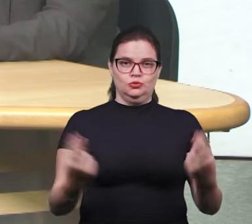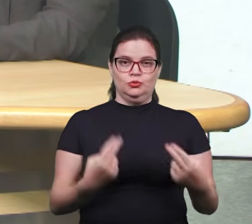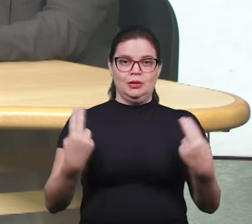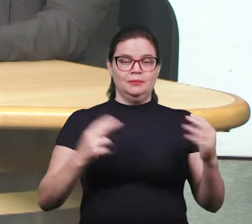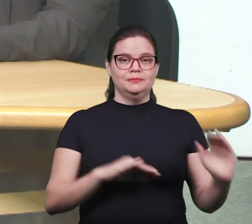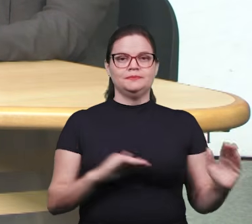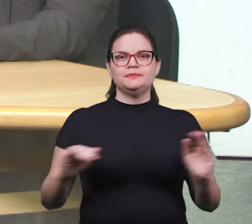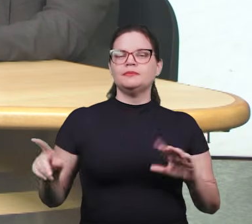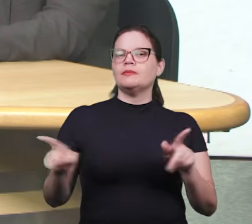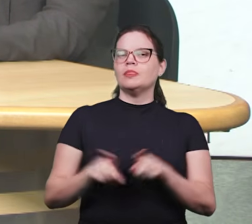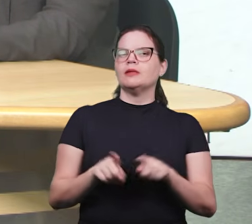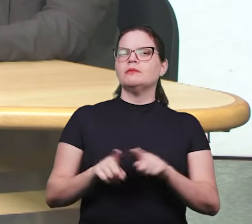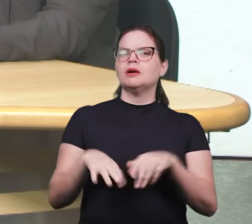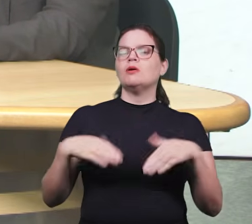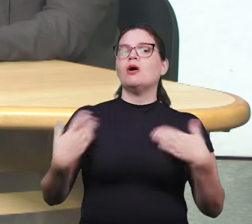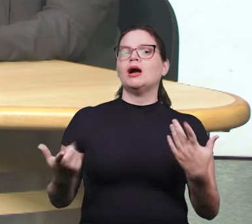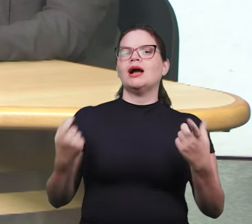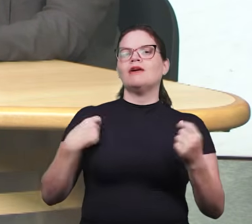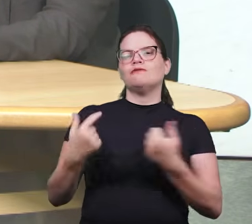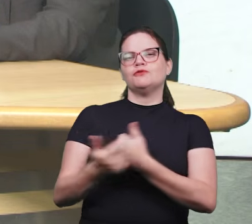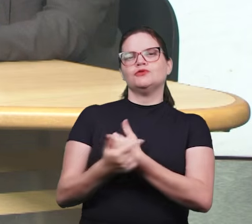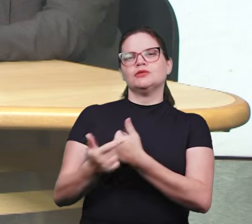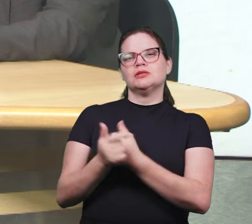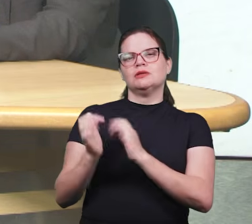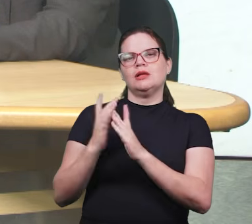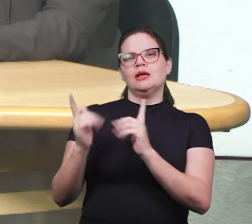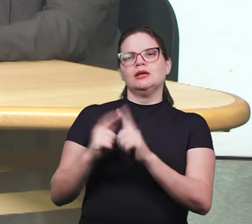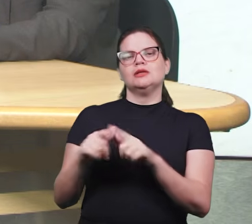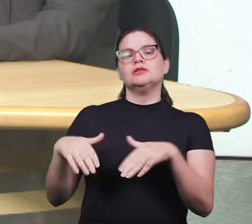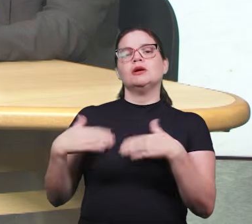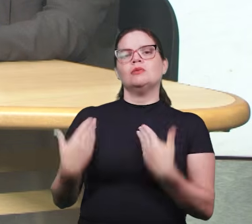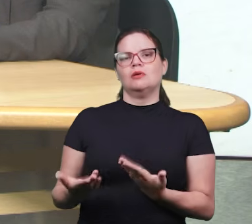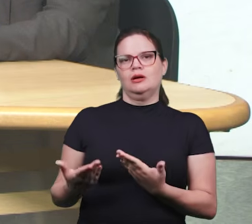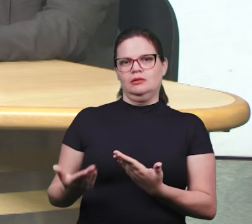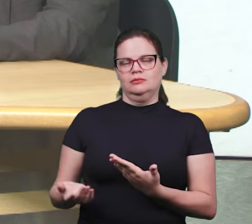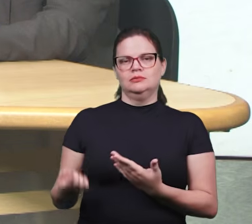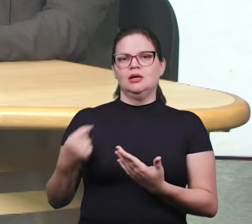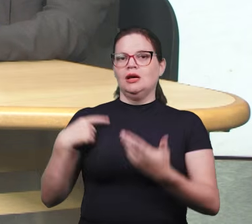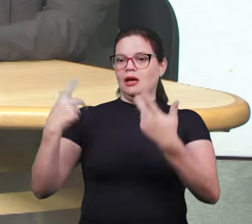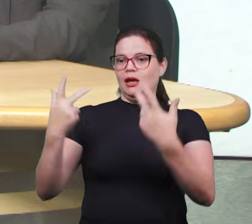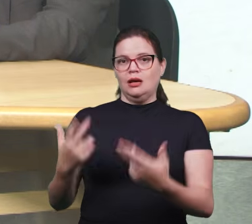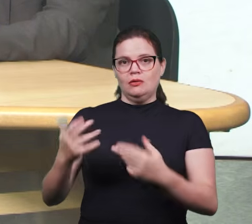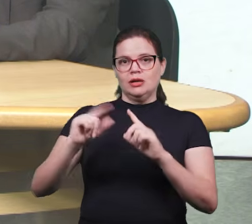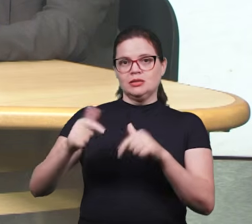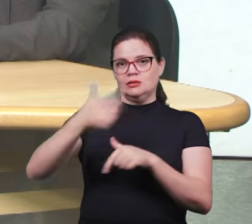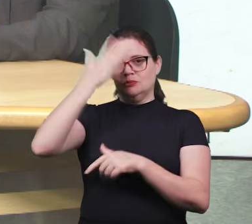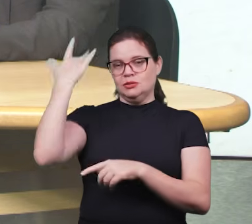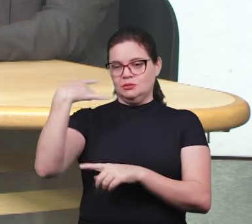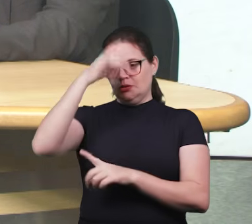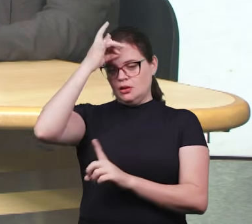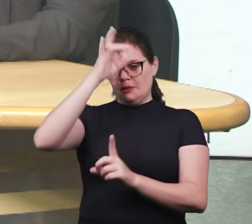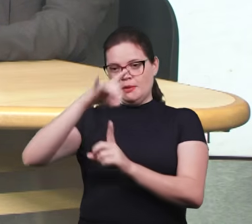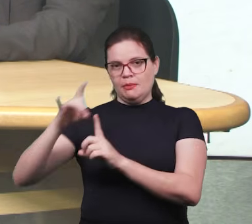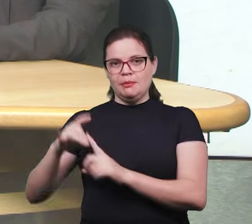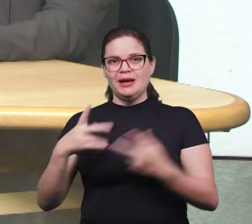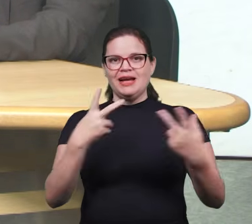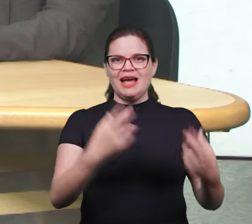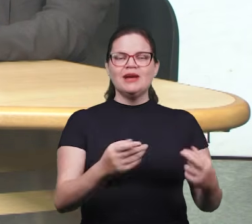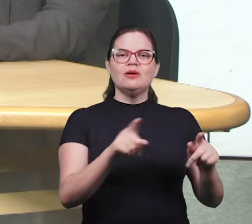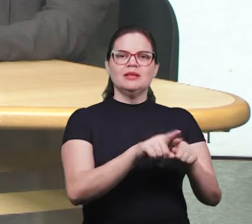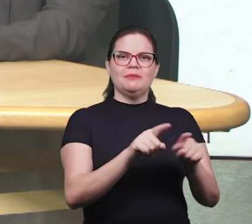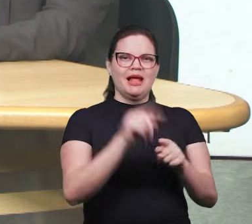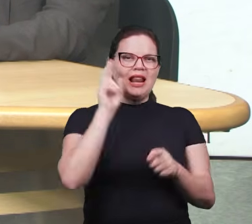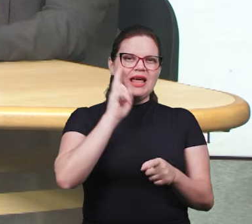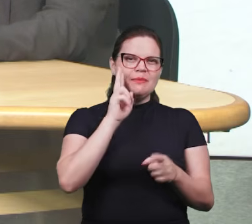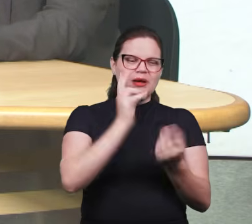e qual que é a tarefa da igreja? Deitar azeite sobre esses vasos, ou seja, a mesma operação que vem sobre a igreja deve vir